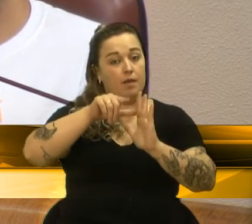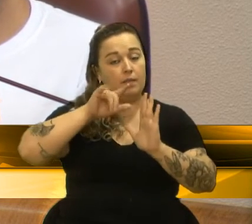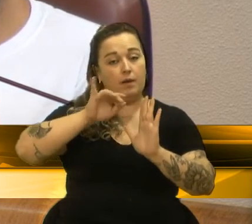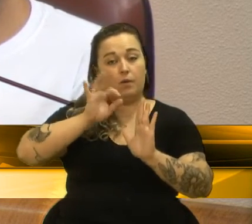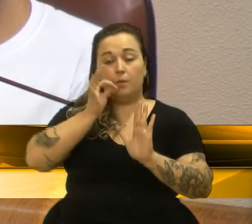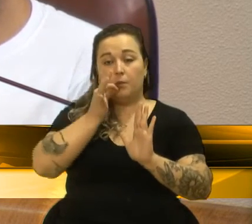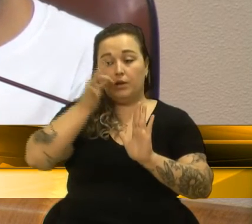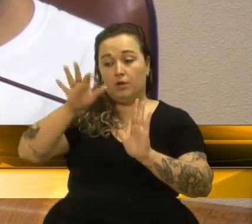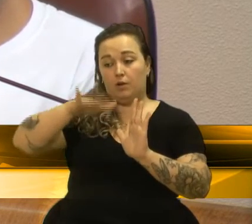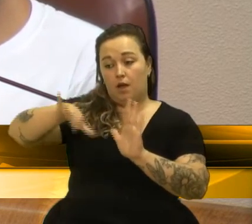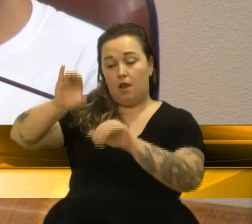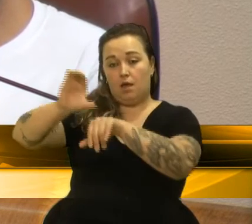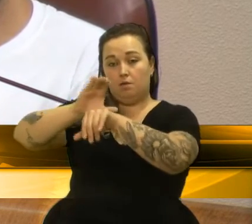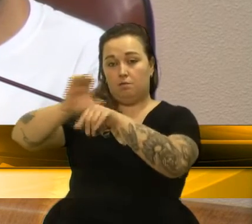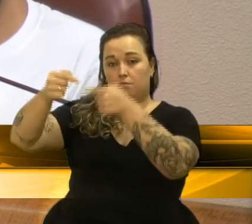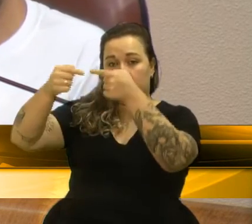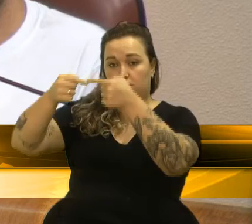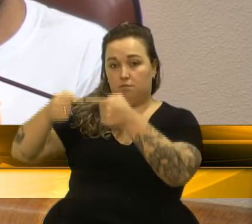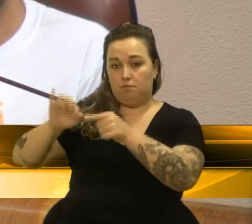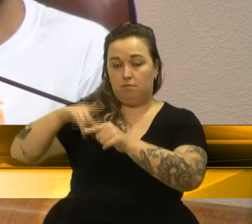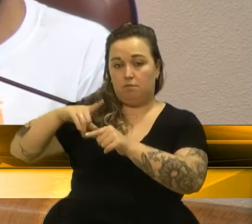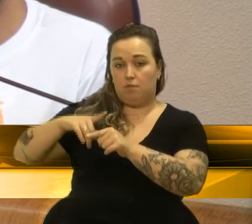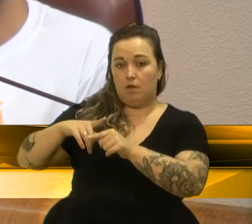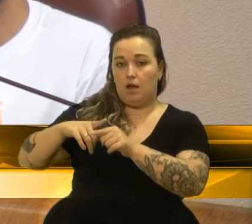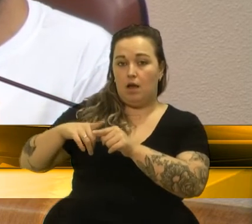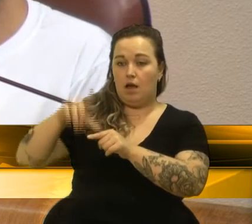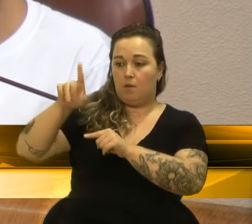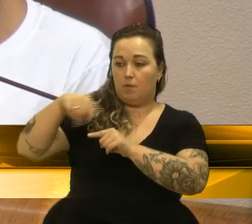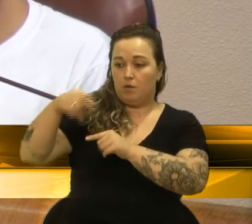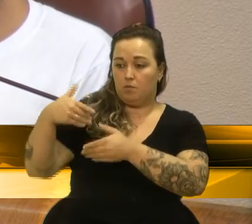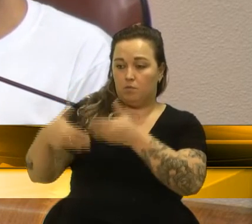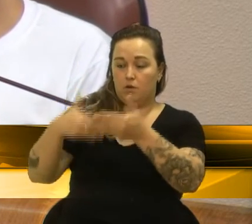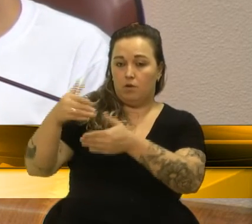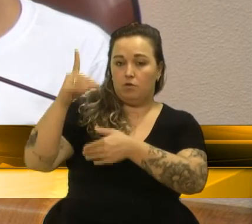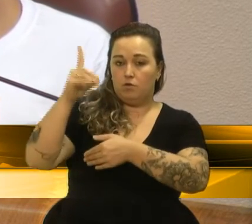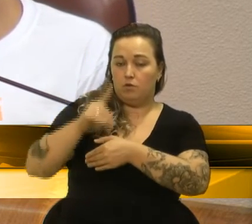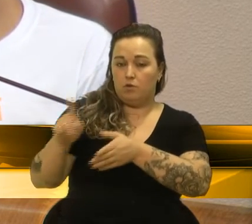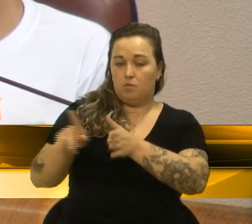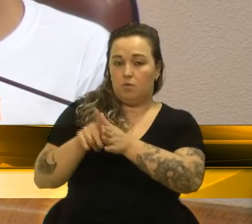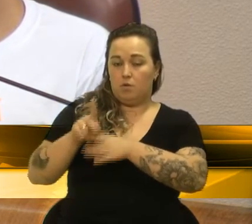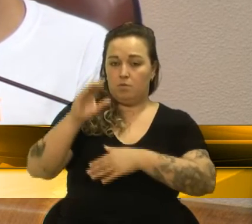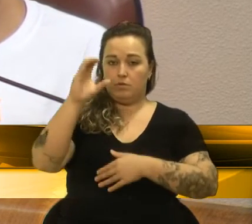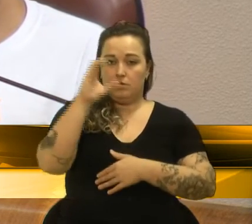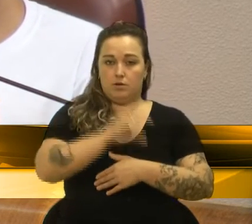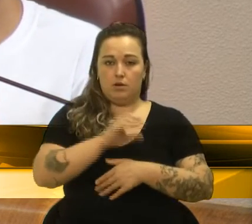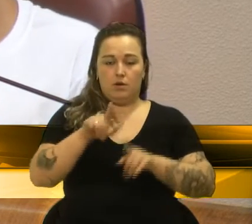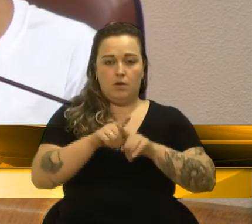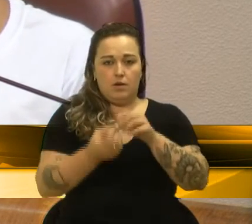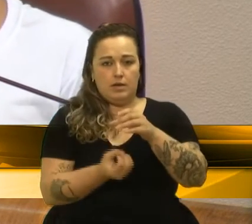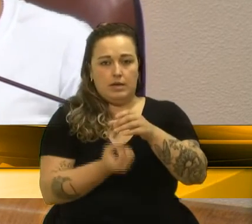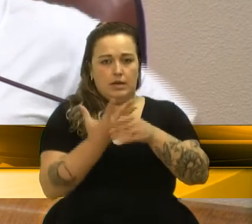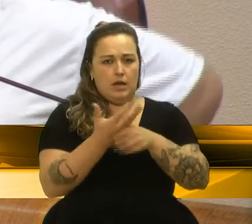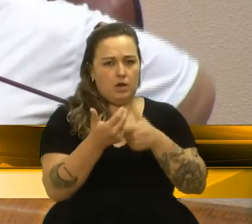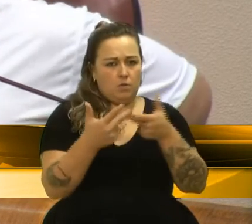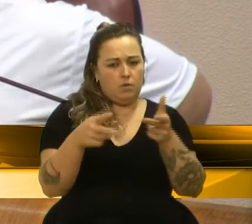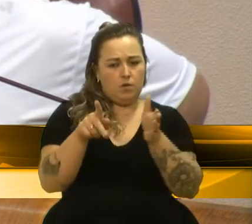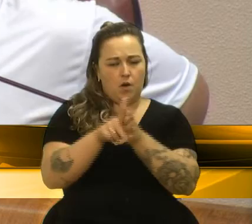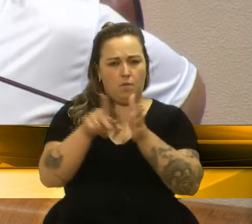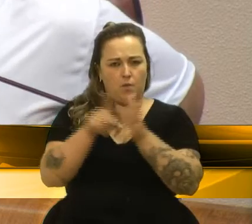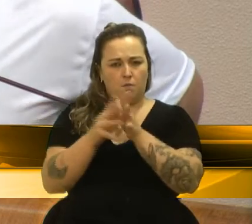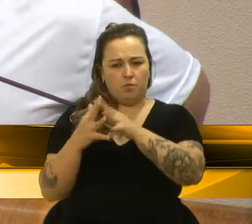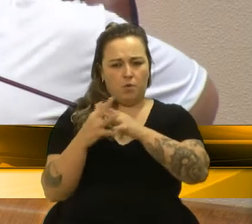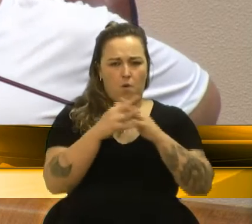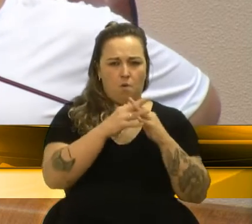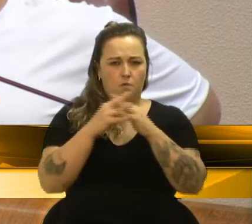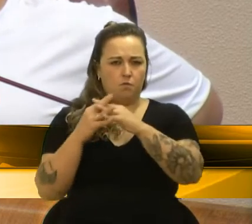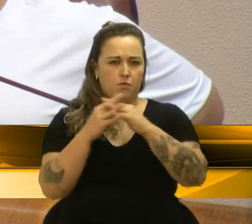direito constitucional, a progressiva restrição de direitos fundamentais dos cidadãos, a despeito de criar embaraços ao direito de utilizar